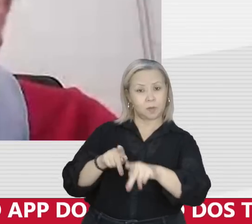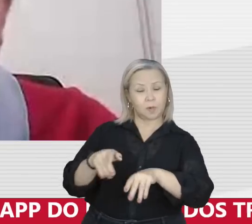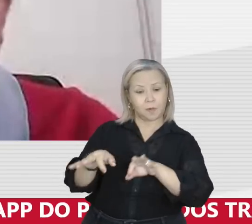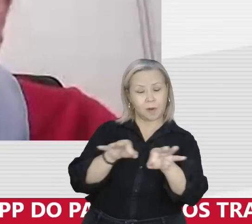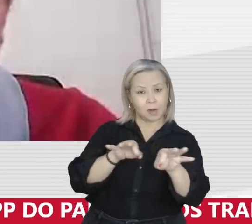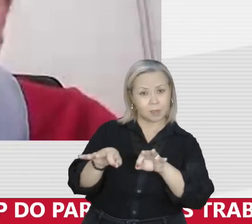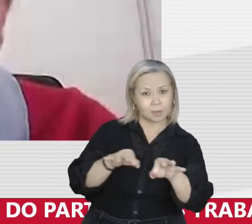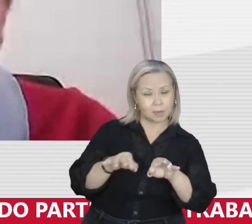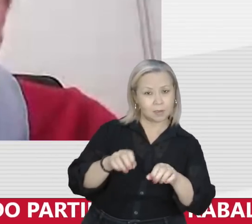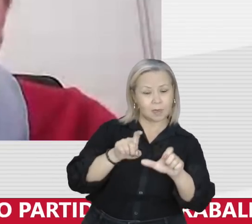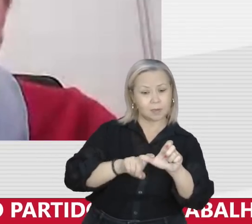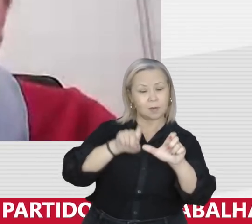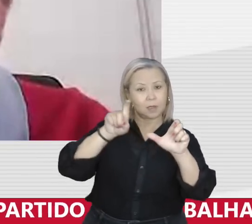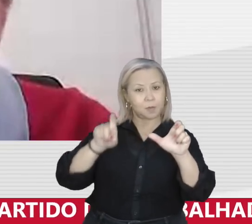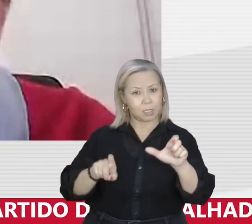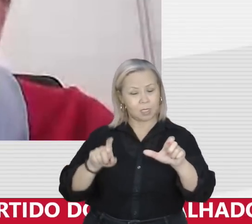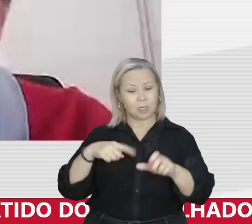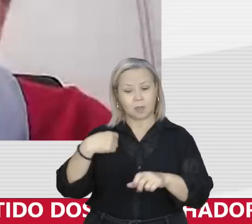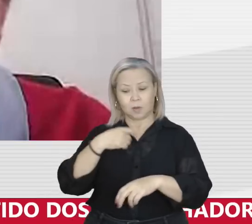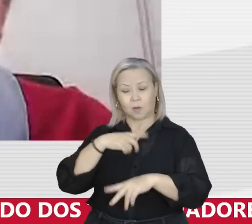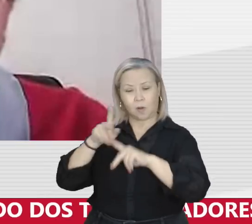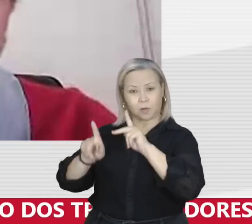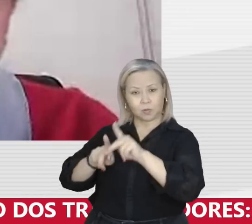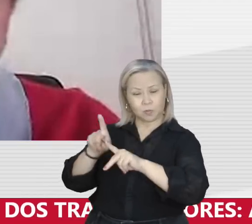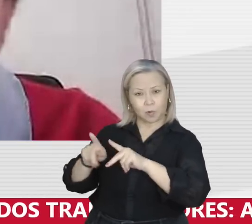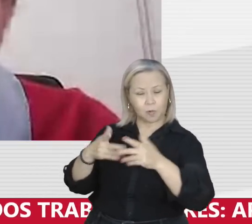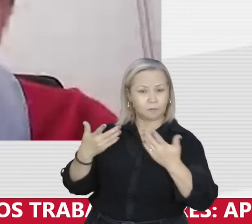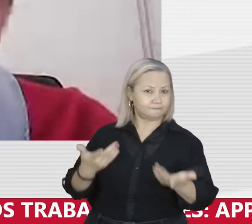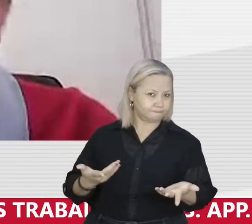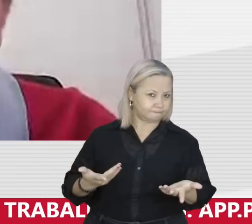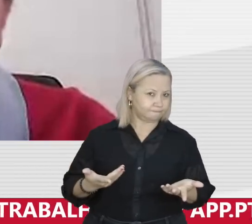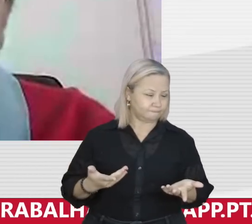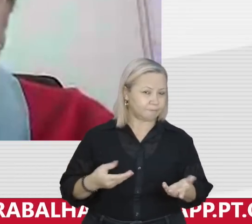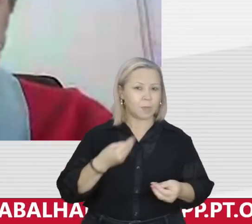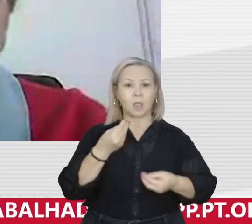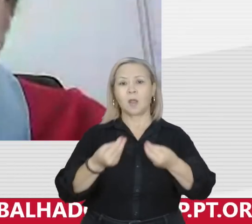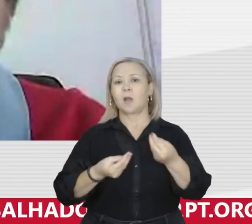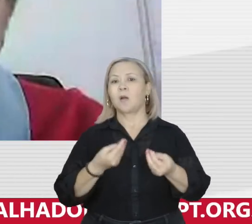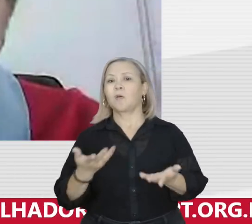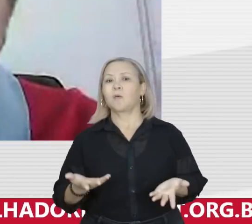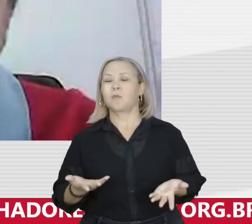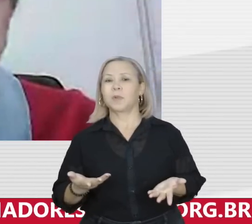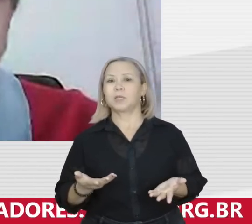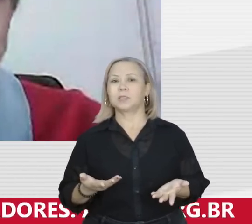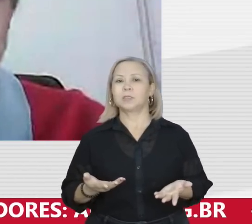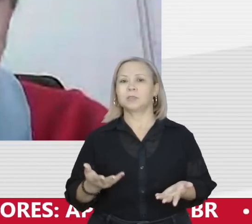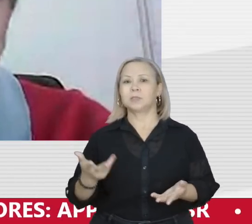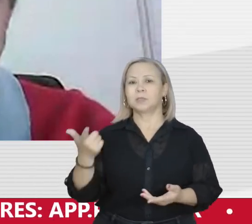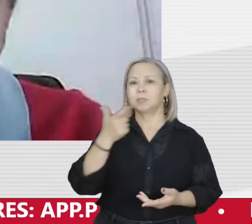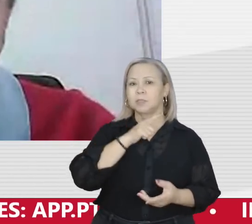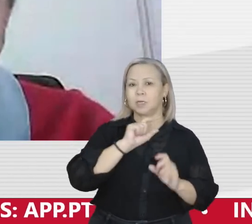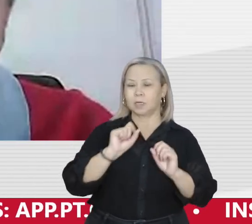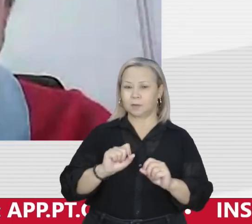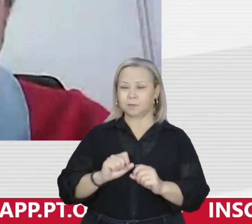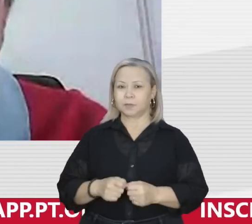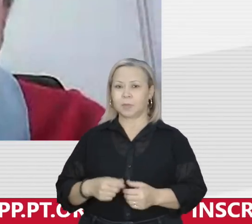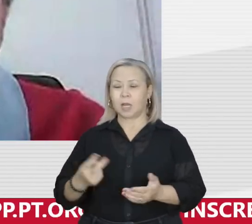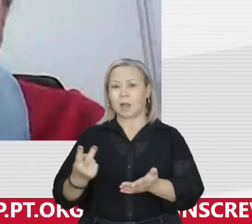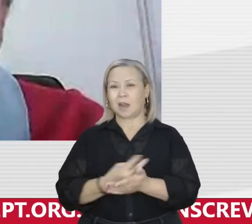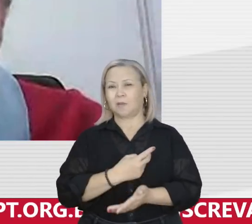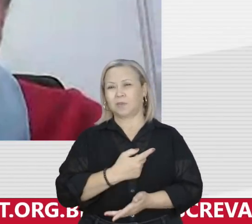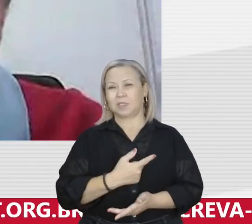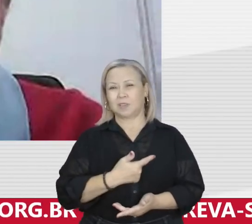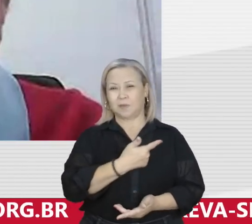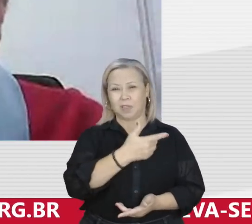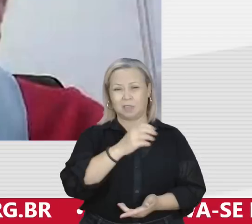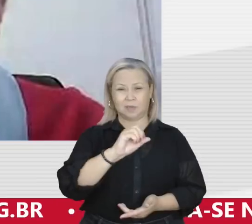organização autônoma do nosso povo, né, para que, como que a gente viveu em 16, nunca mais aconteça e a democracia seja,